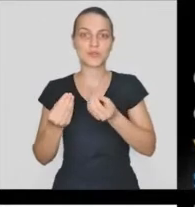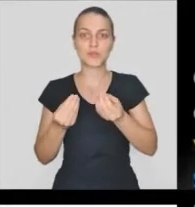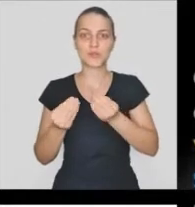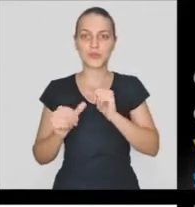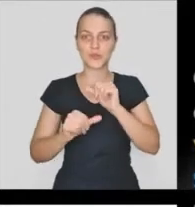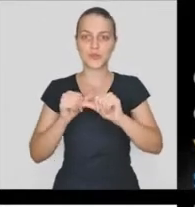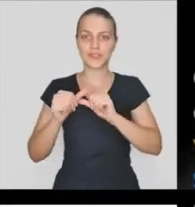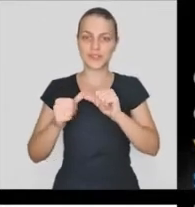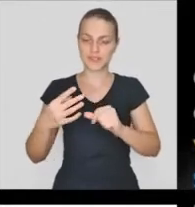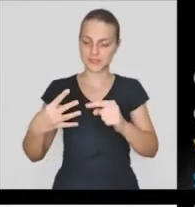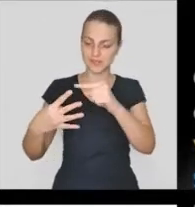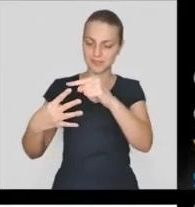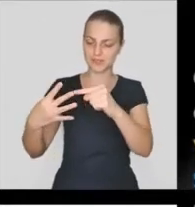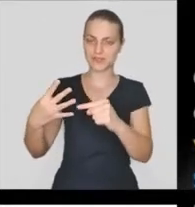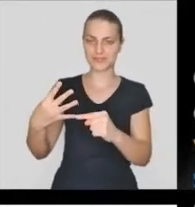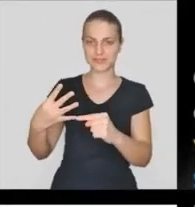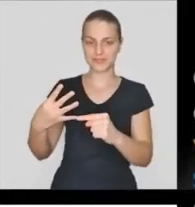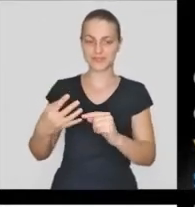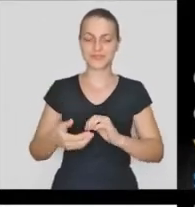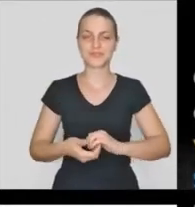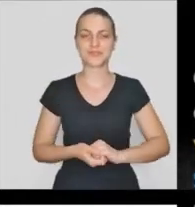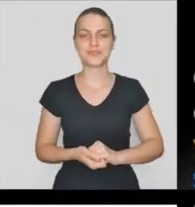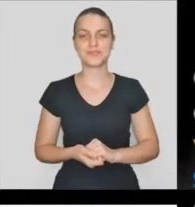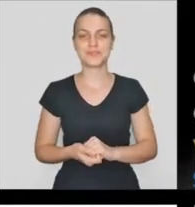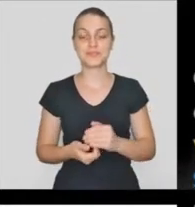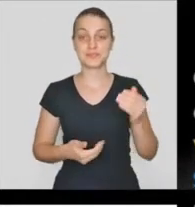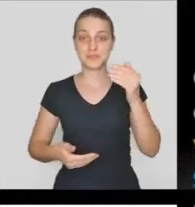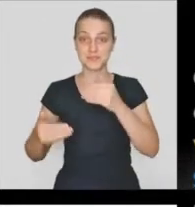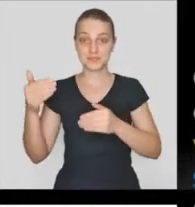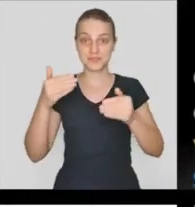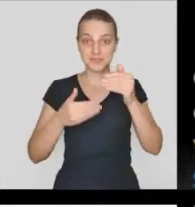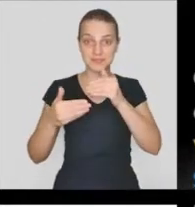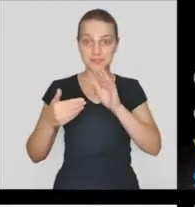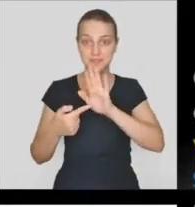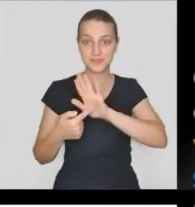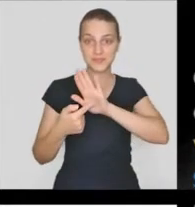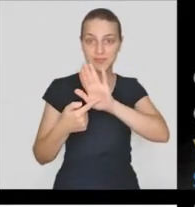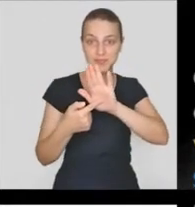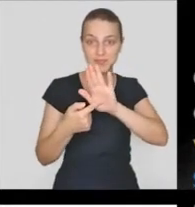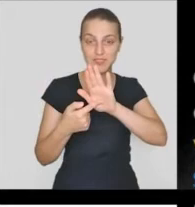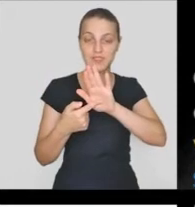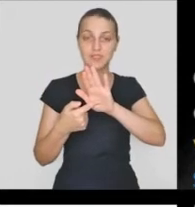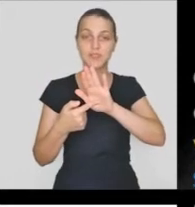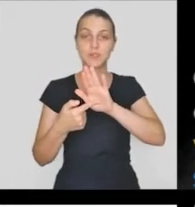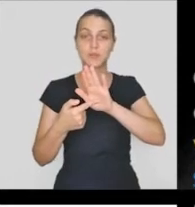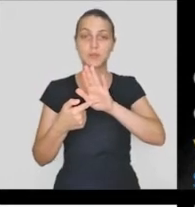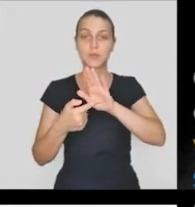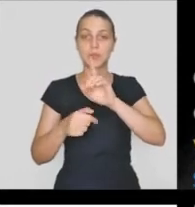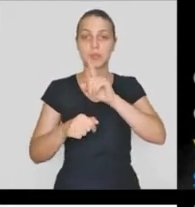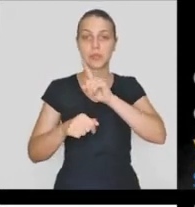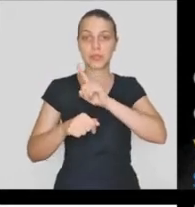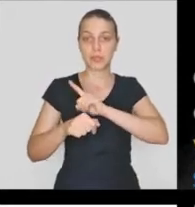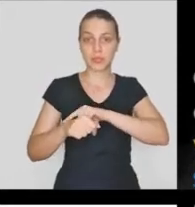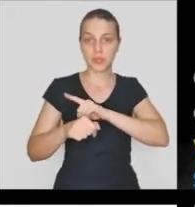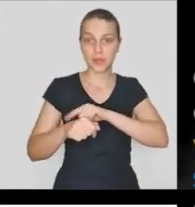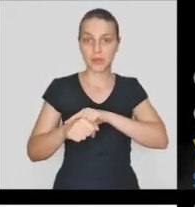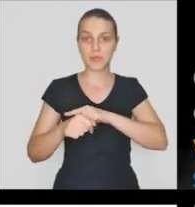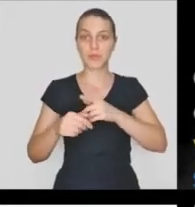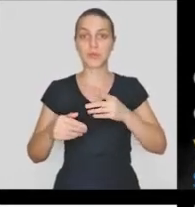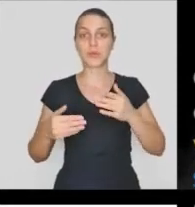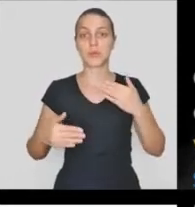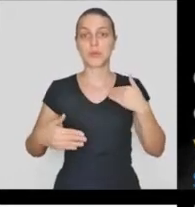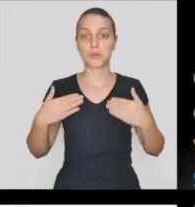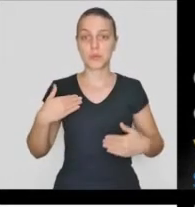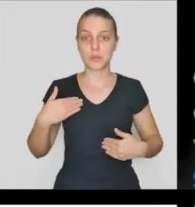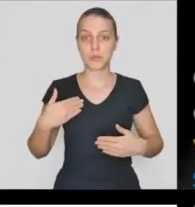próximo slide, eu coloco para vocês um detalhamento dos elementos do tempo, do corpo, da energia